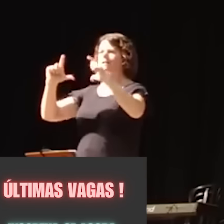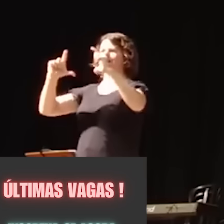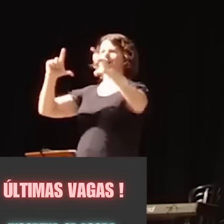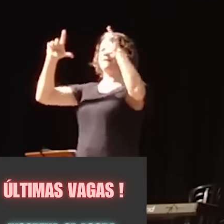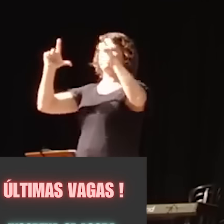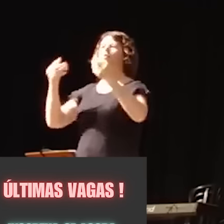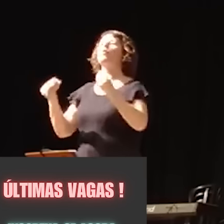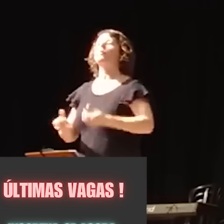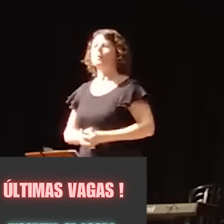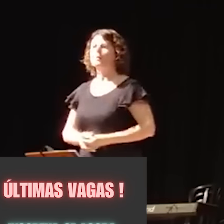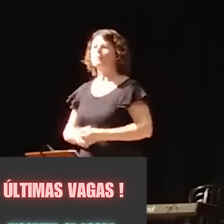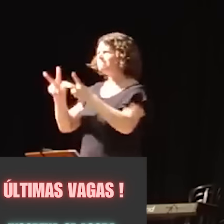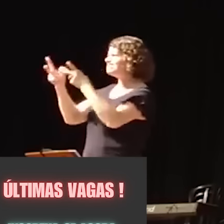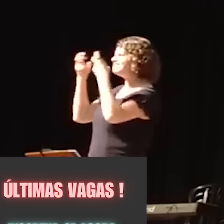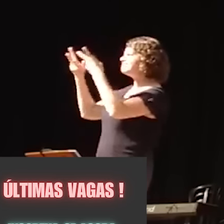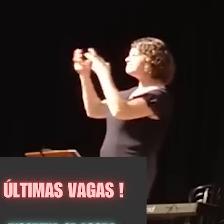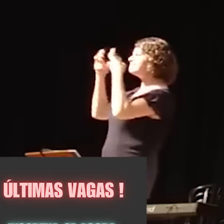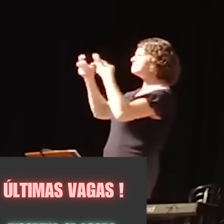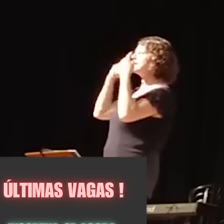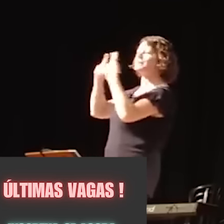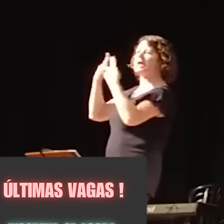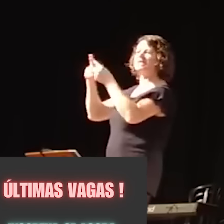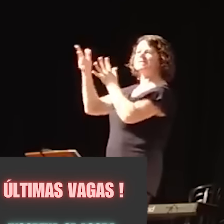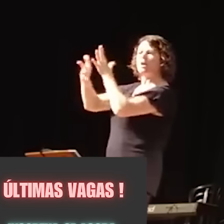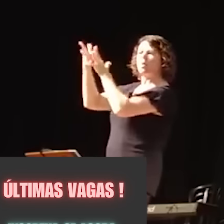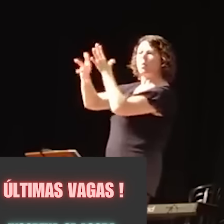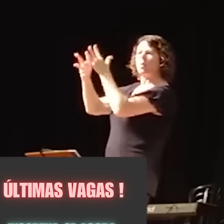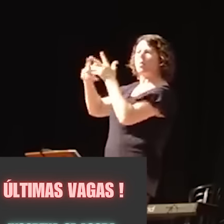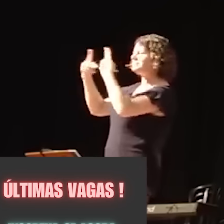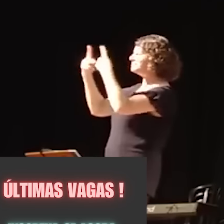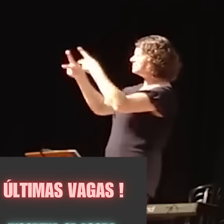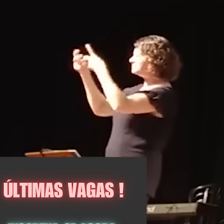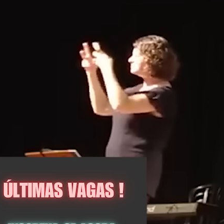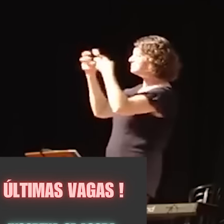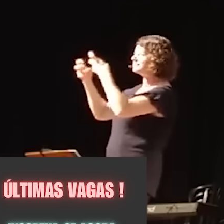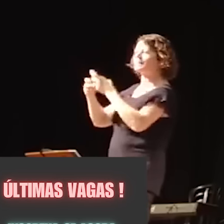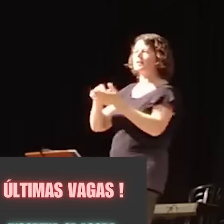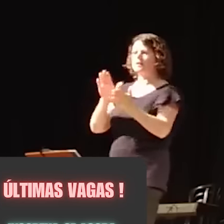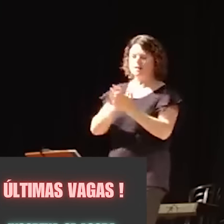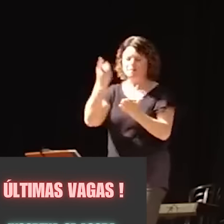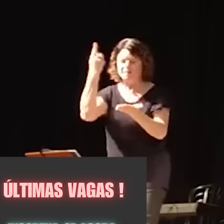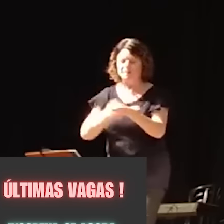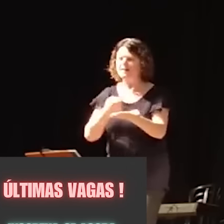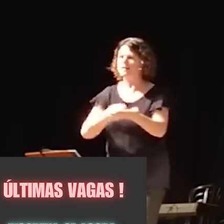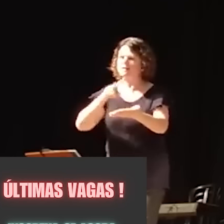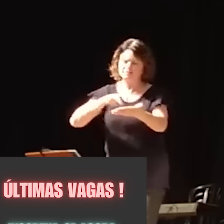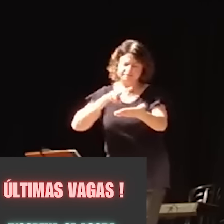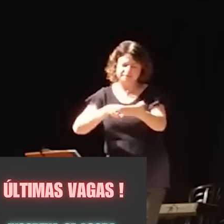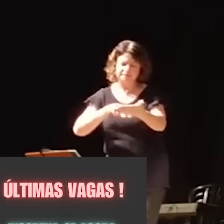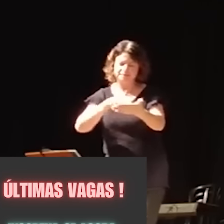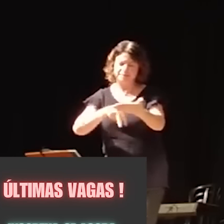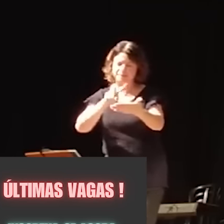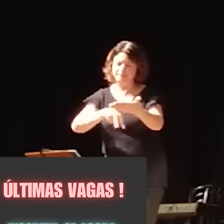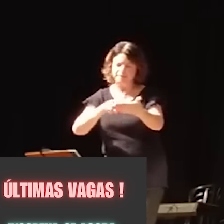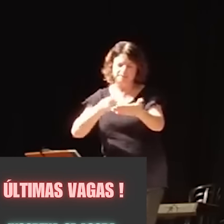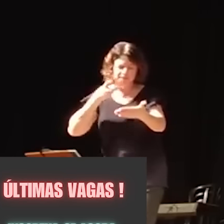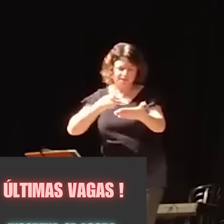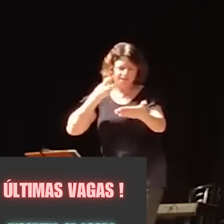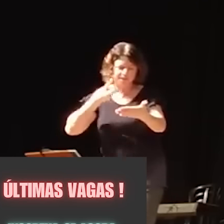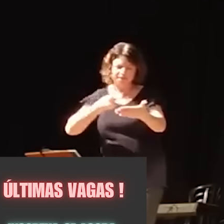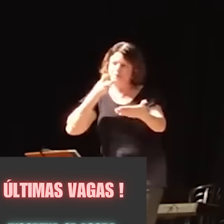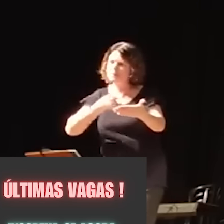por dar crédito à palavra de Deus não é só ouvir a palavra de Deus mas é crer que aquilo que a palavra de Deus diz É verdade é isso que